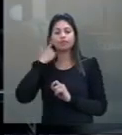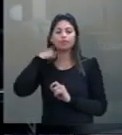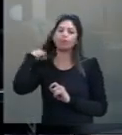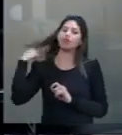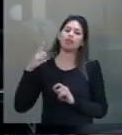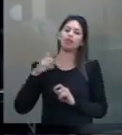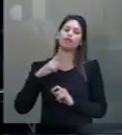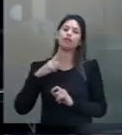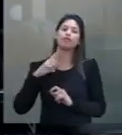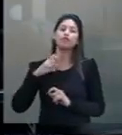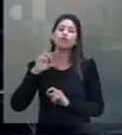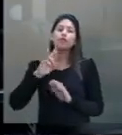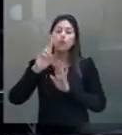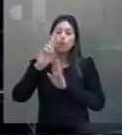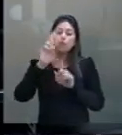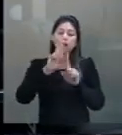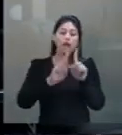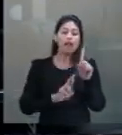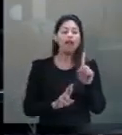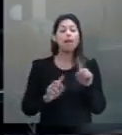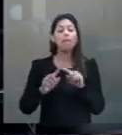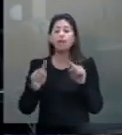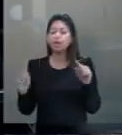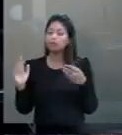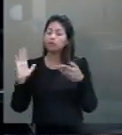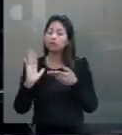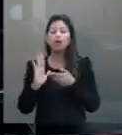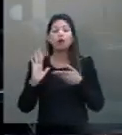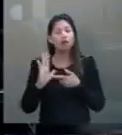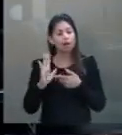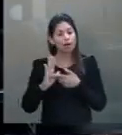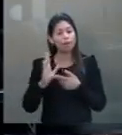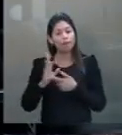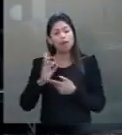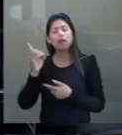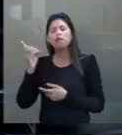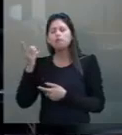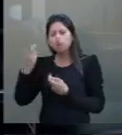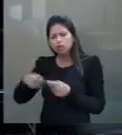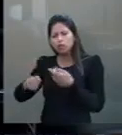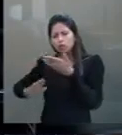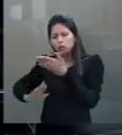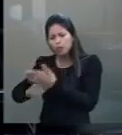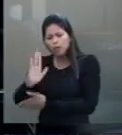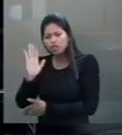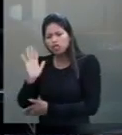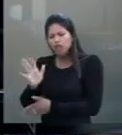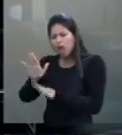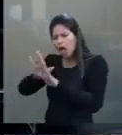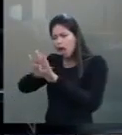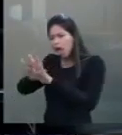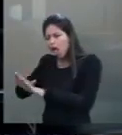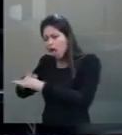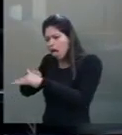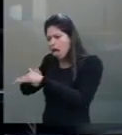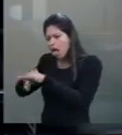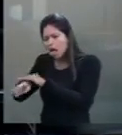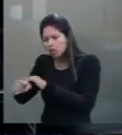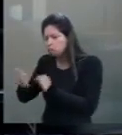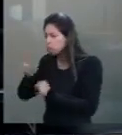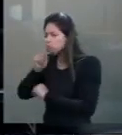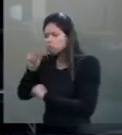relator. A Câmara tem que aprovar, está lá um bom tempo já e ainda não